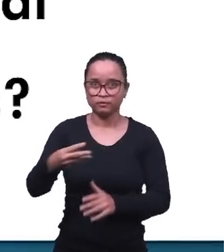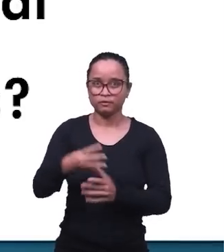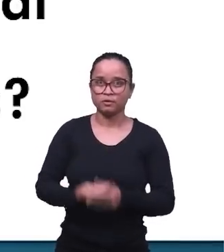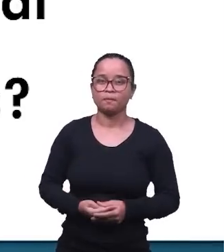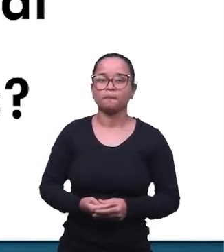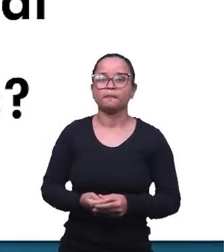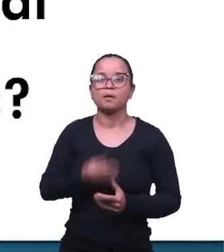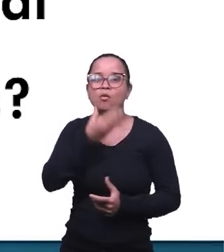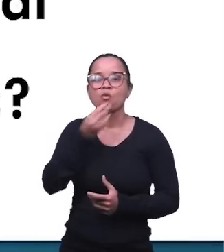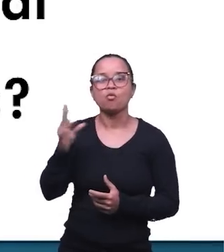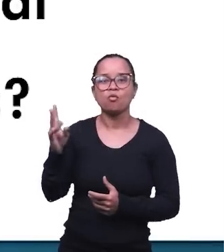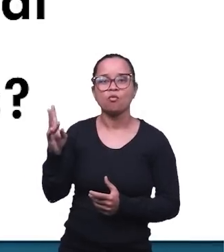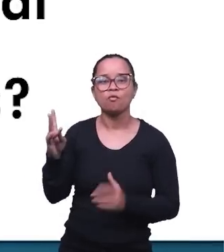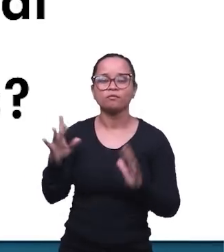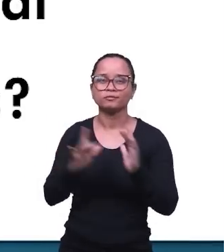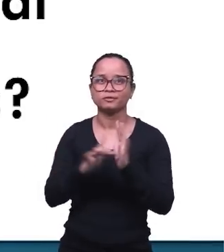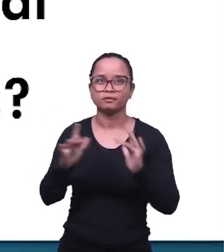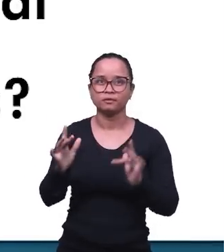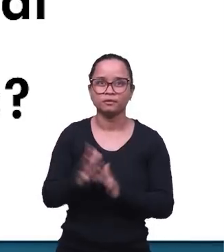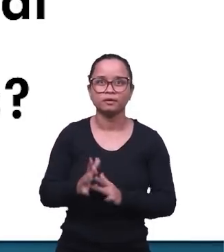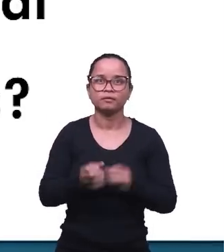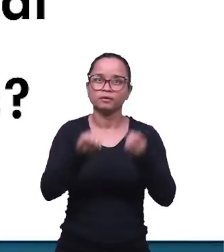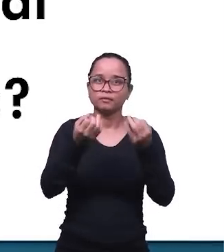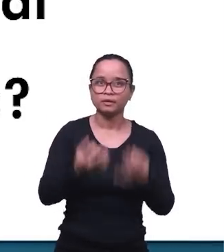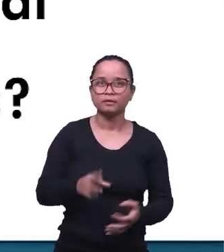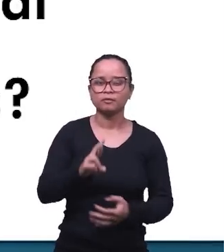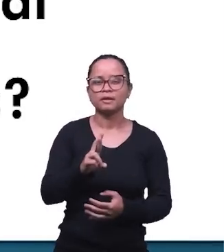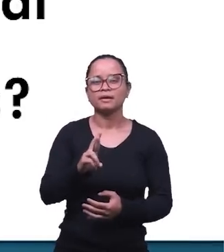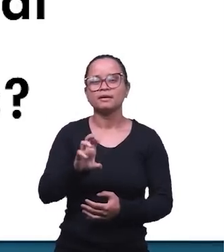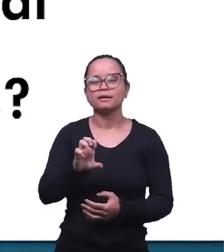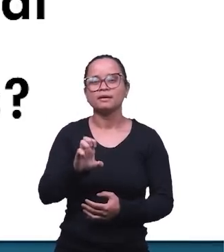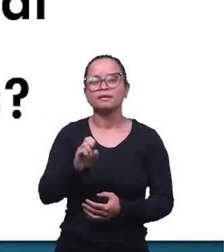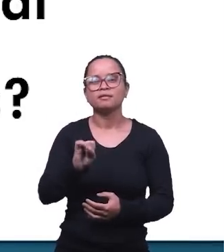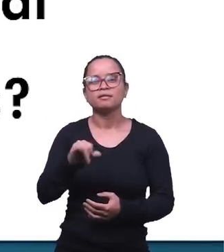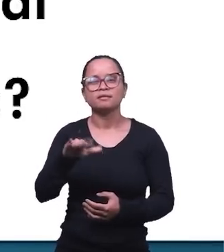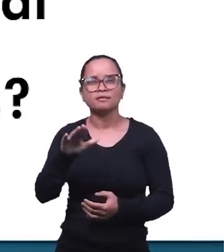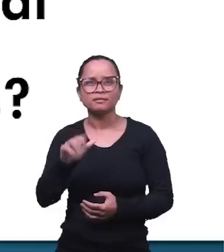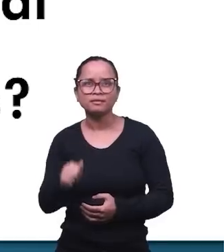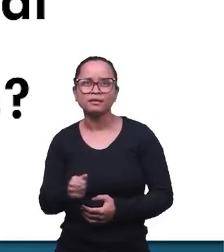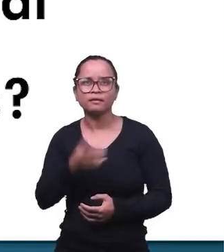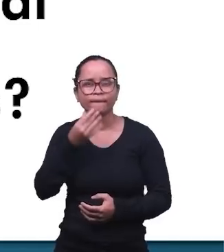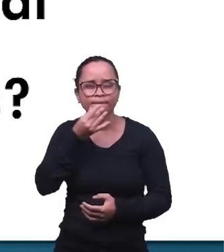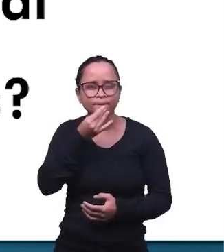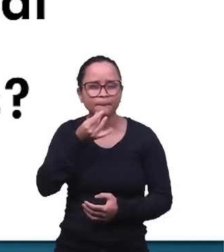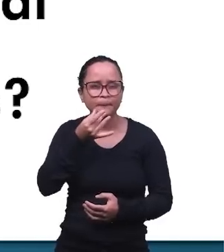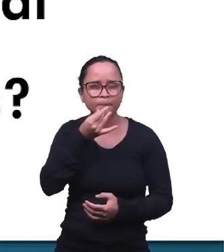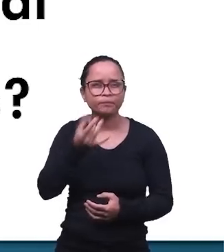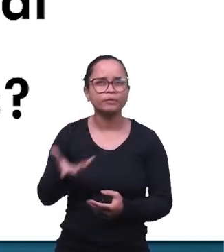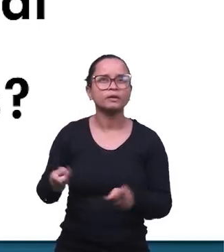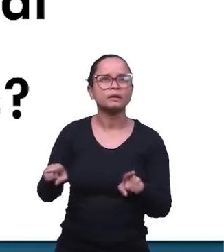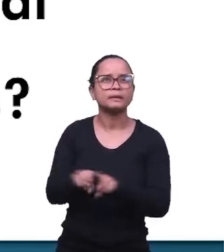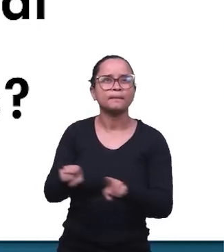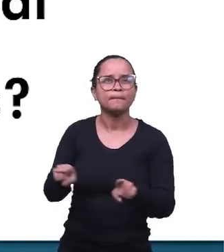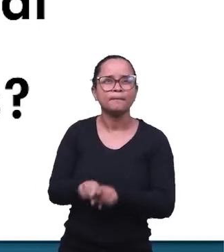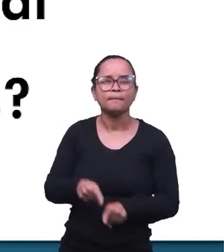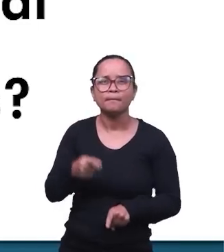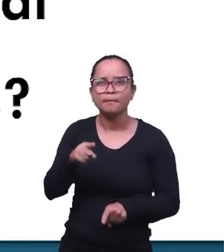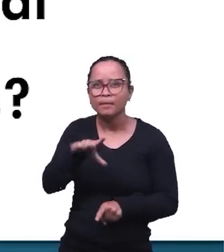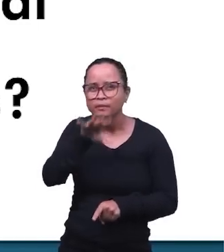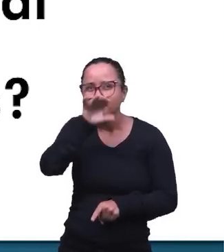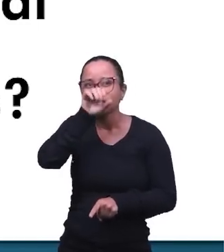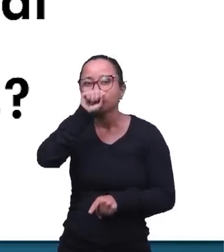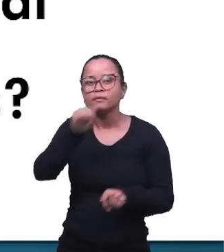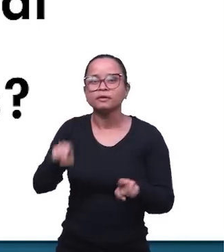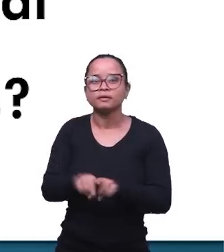o noivo, Jesus, fala sobre resinas que dão gosto, cheiro e preservam. Comparando com o que está